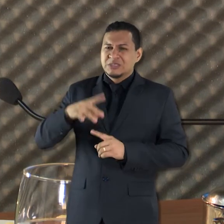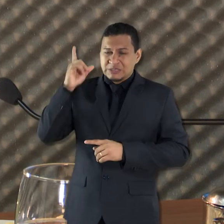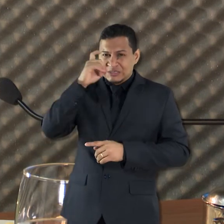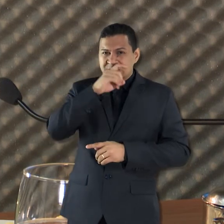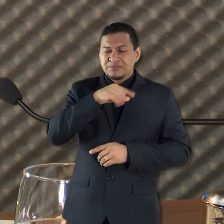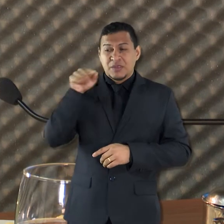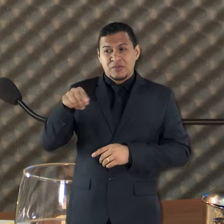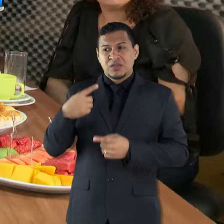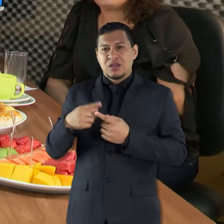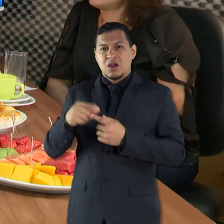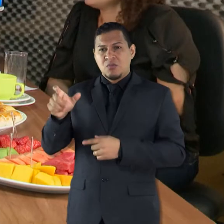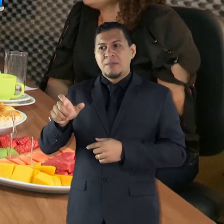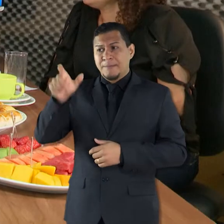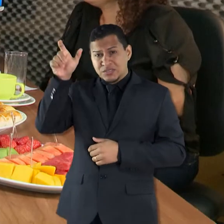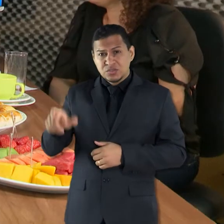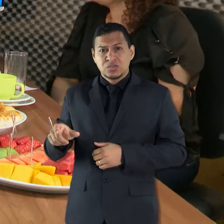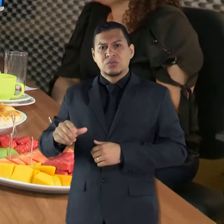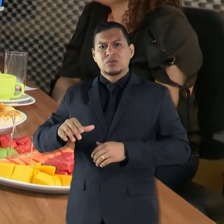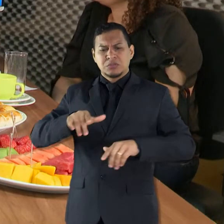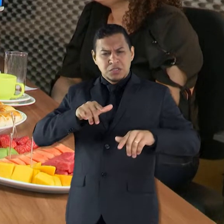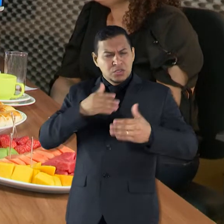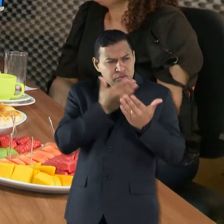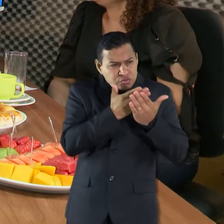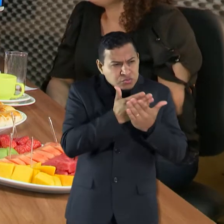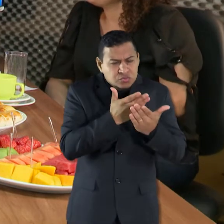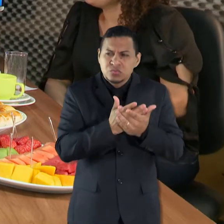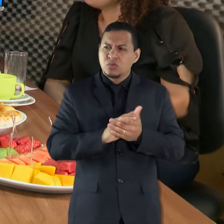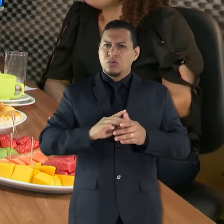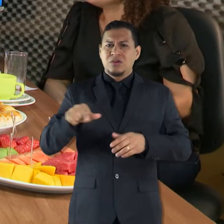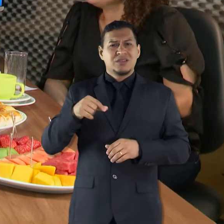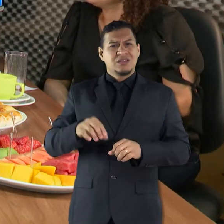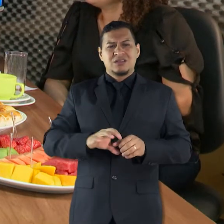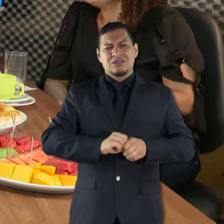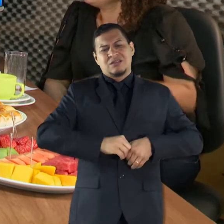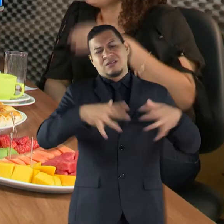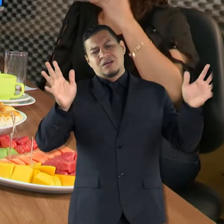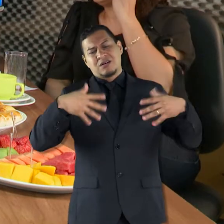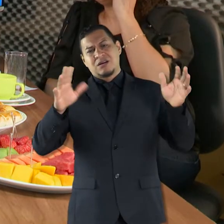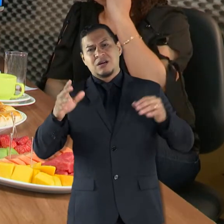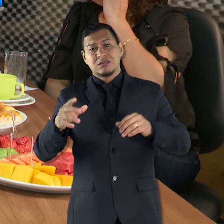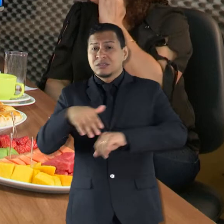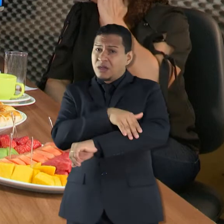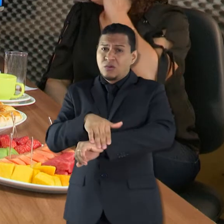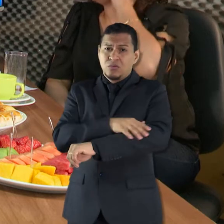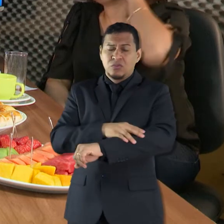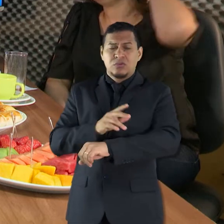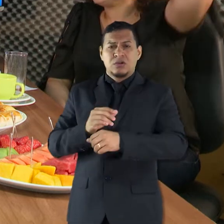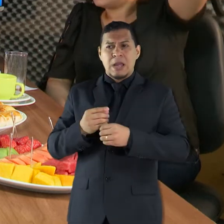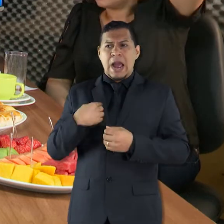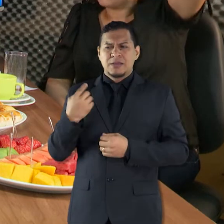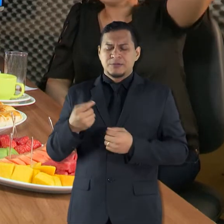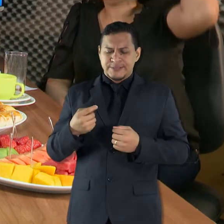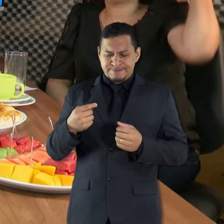situação. É uma situação, porque realmente é uma pessoa que se preparou, né? E tu vê na rua, né? Na rua. Aí é vendendo que a gente balinha. se questiona